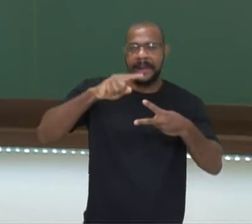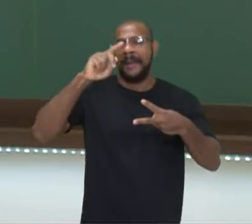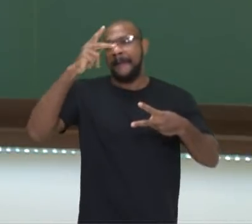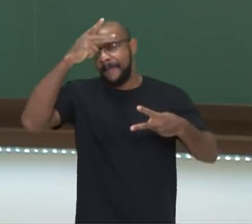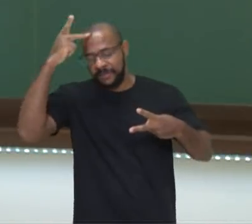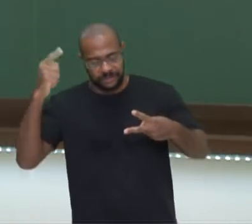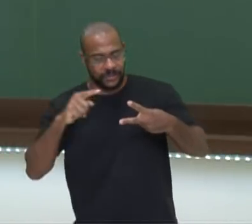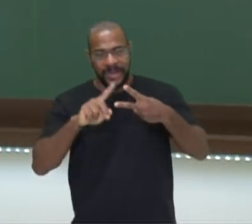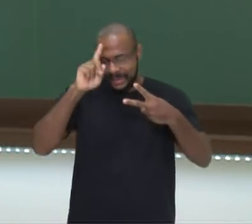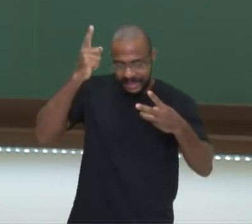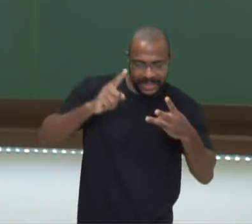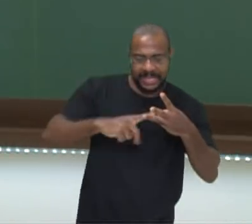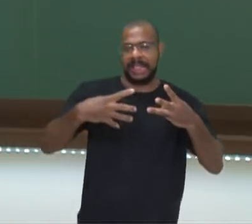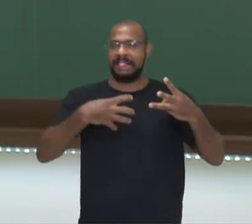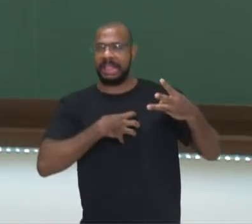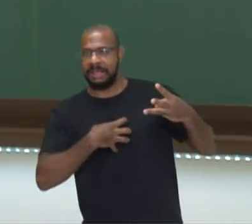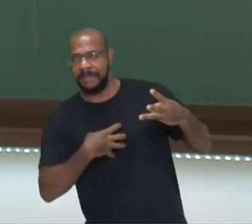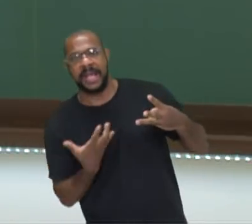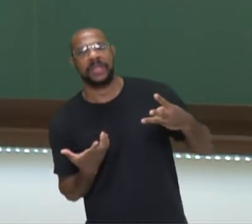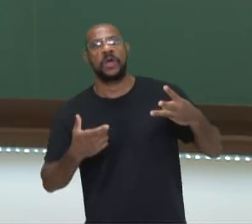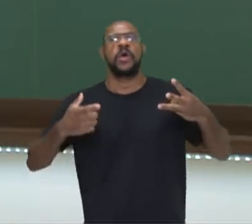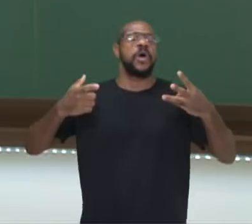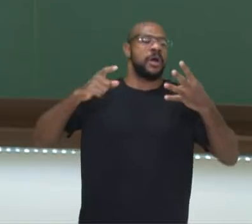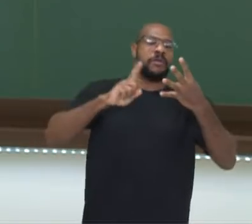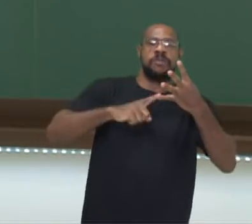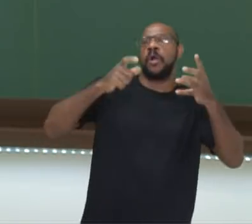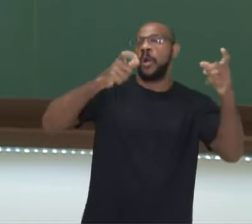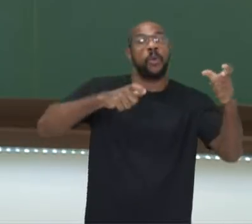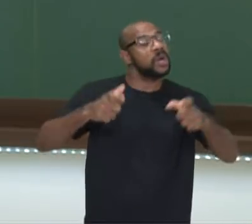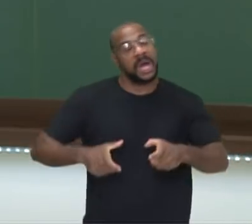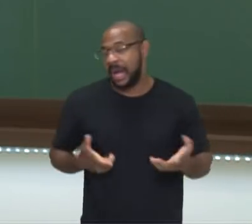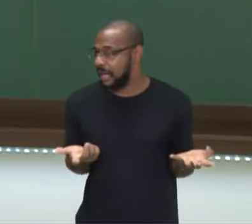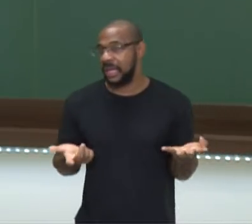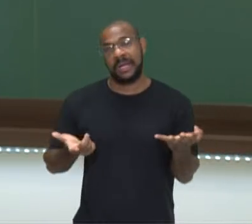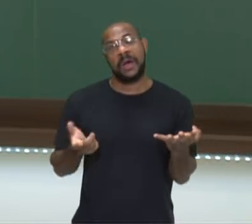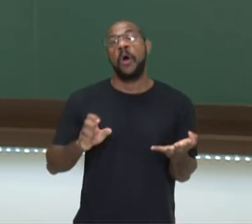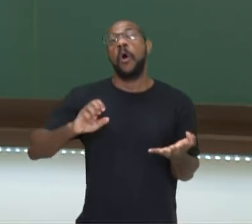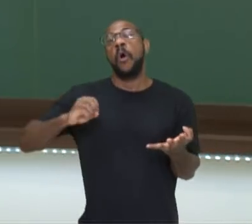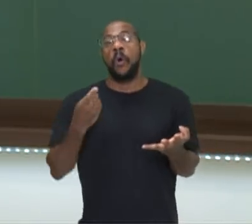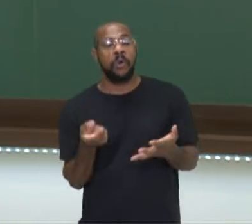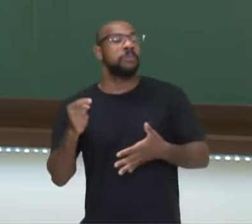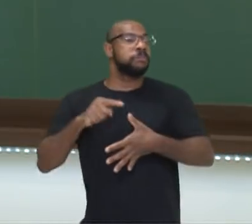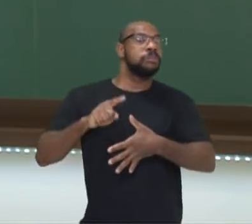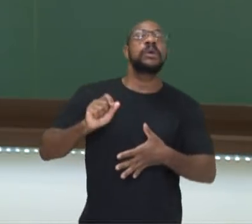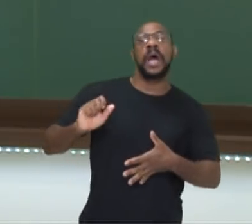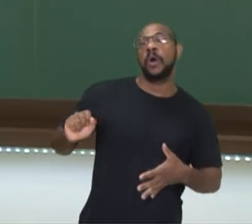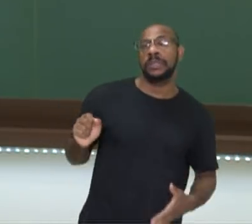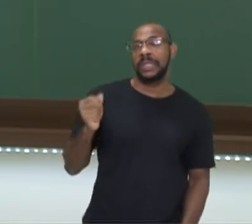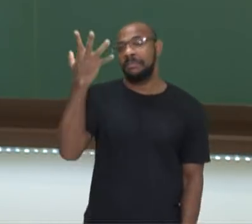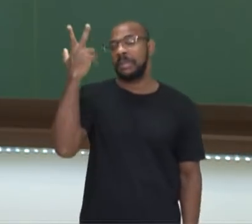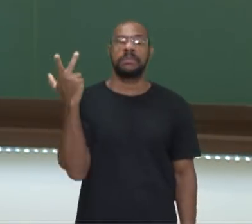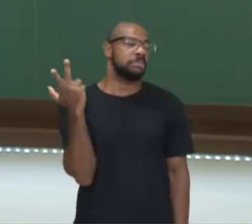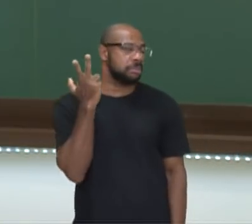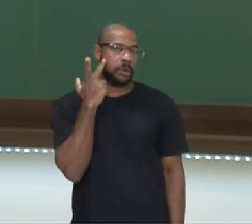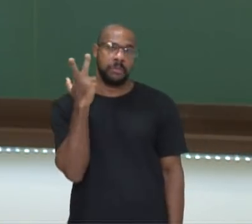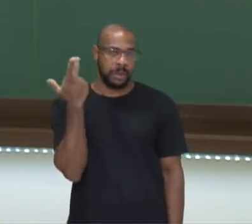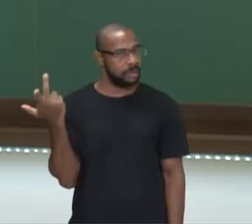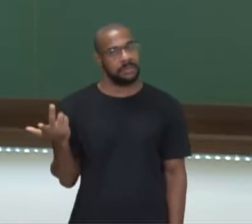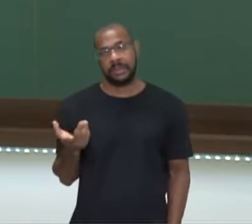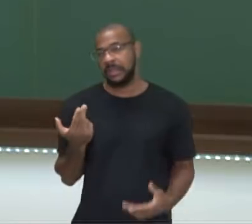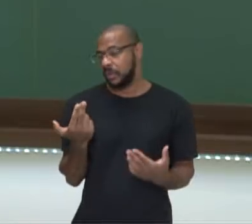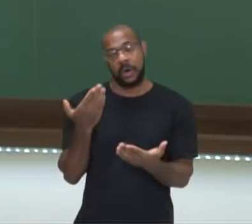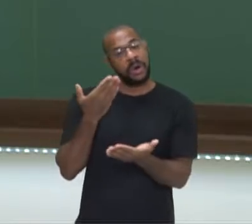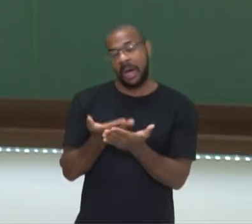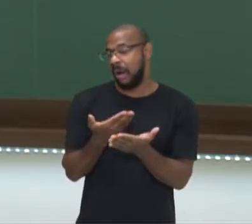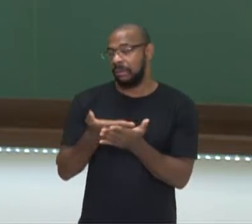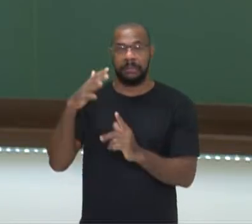sobre sentimentos, lugares ou acontecimentos comuns, né? Como uma aula do Aula